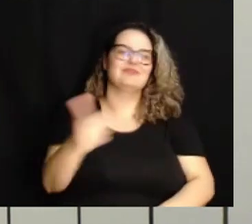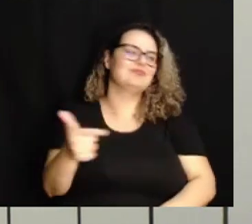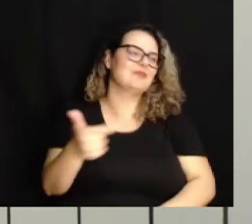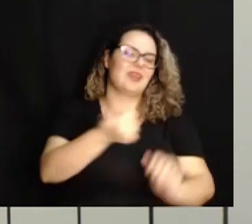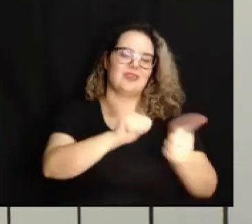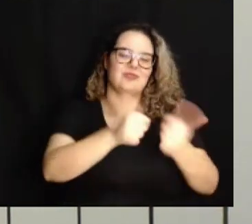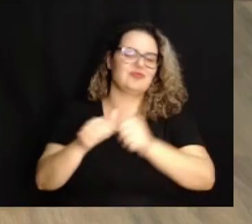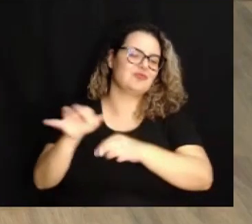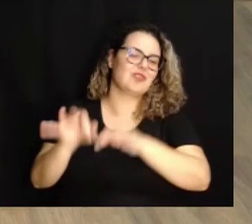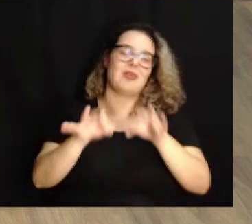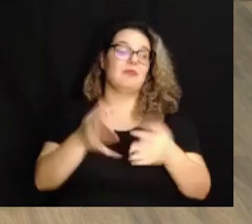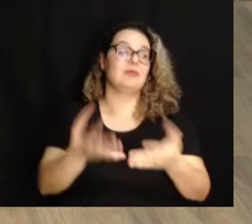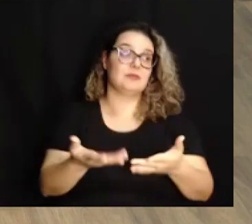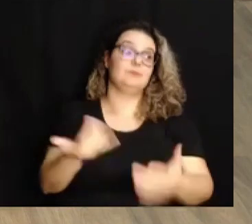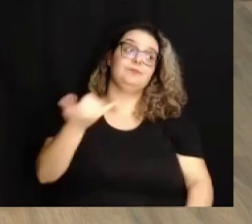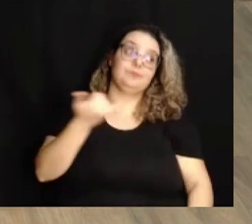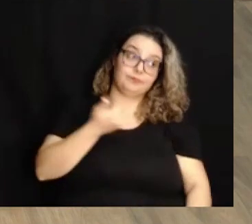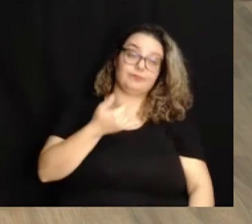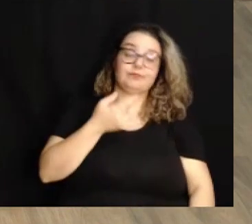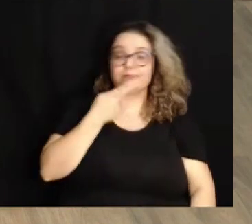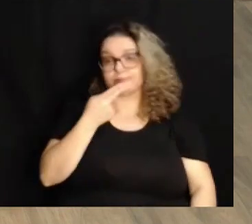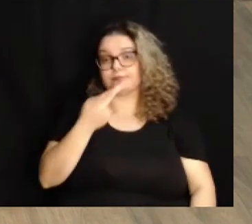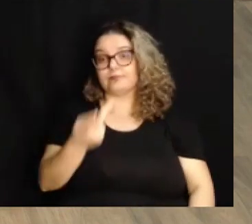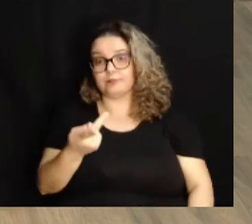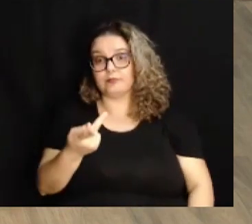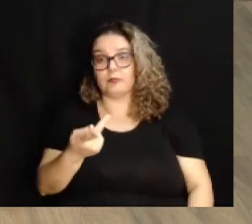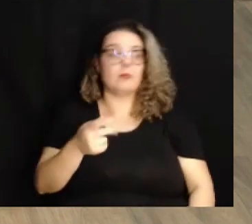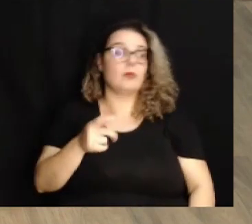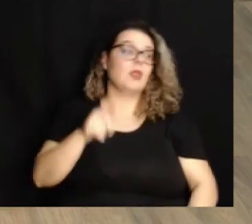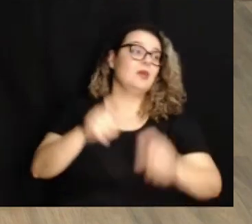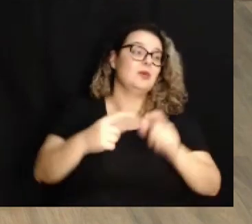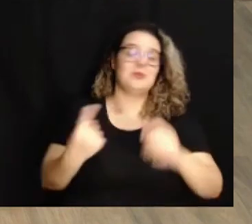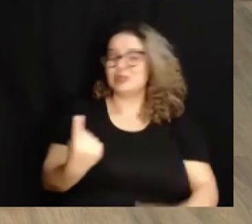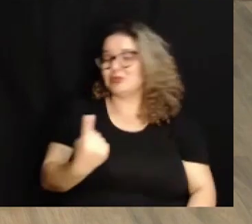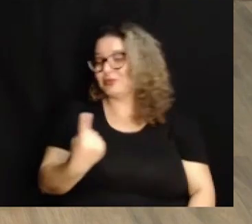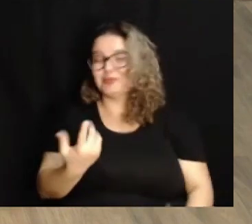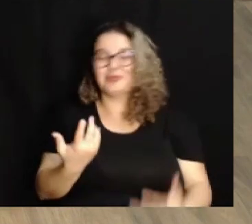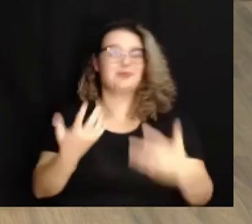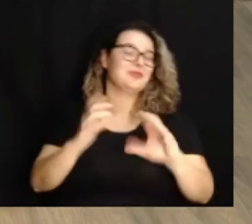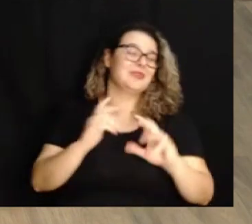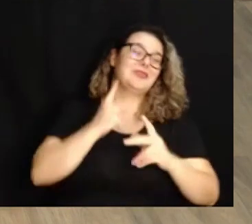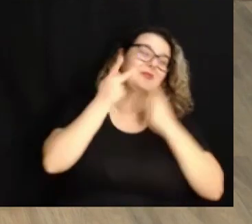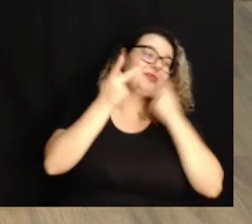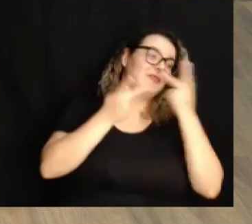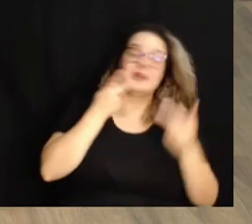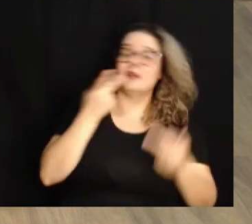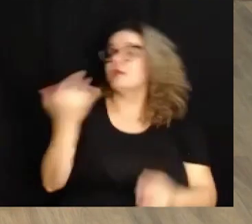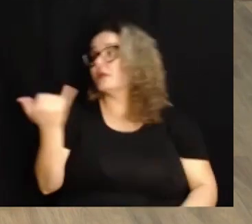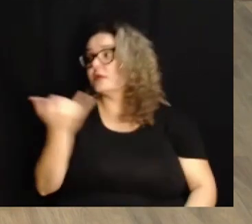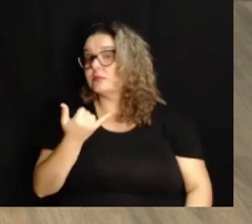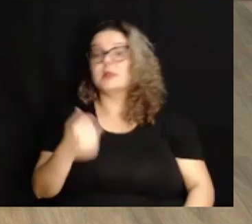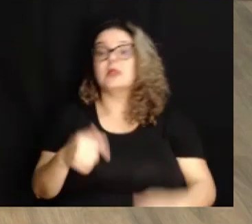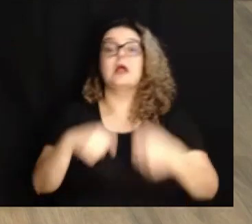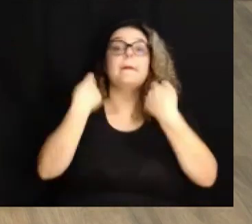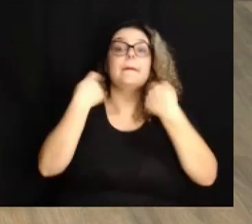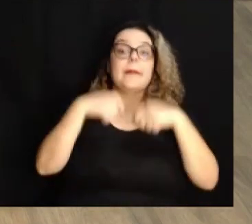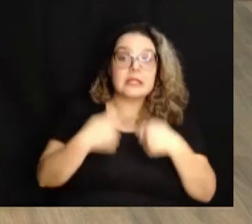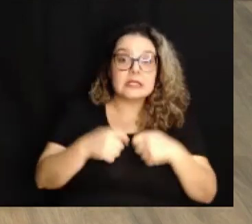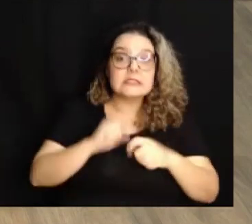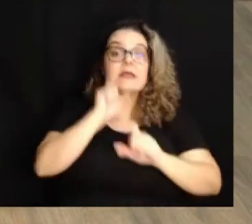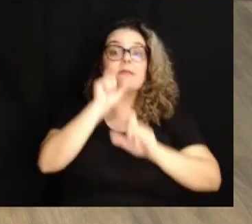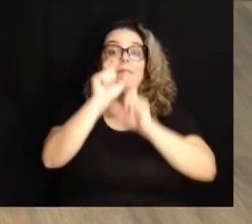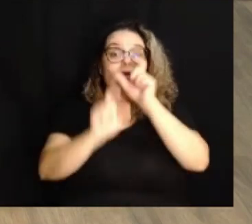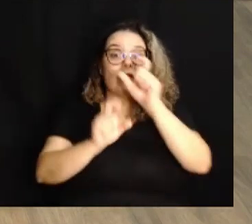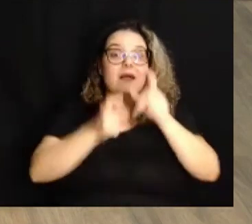gente está falando aqui sobre a pessoa se isolar por não querer falar, aí você dizendo que a pessoa, ela precisa falar para ela poder dar